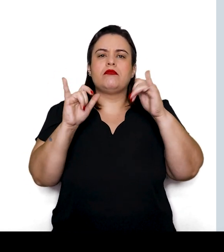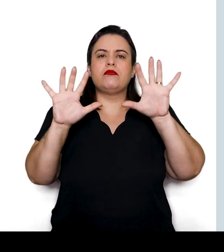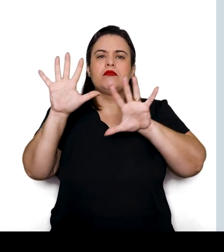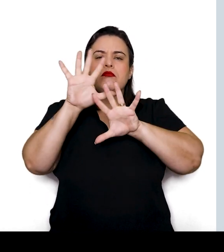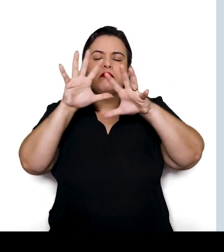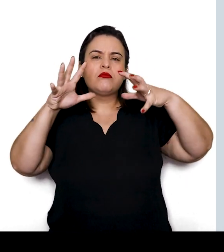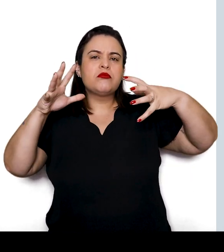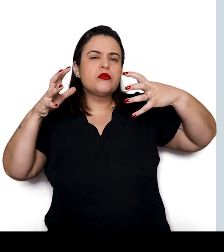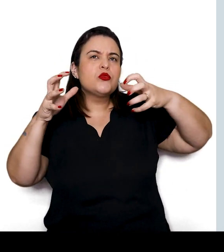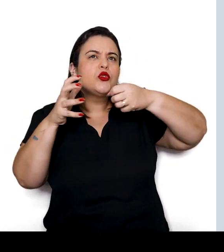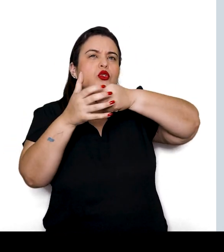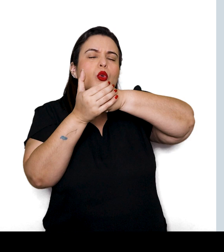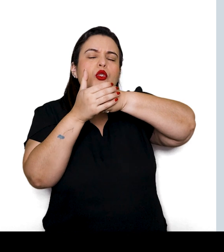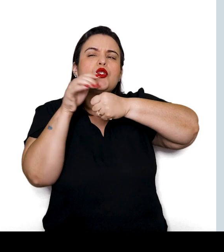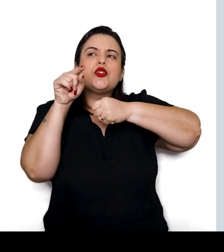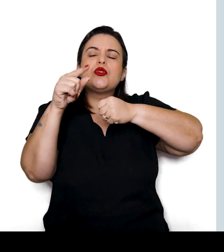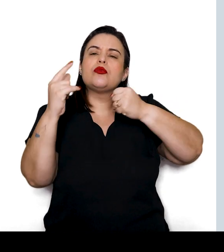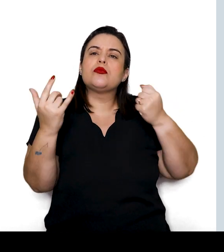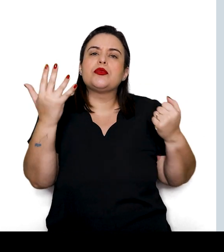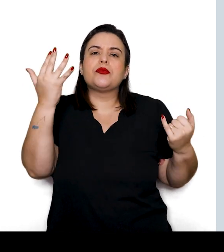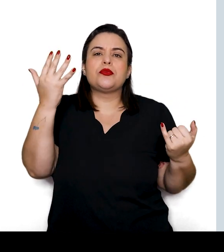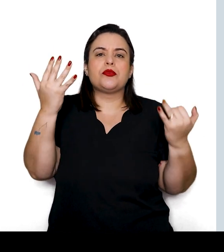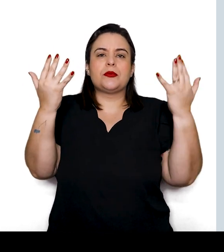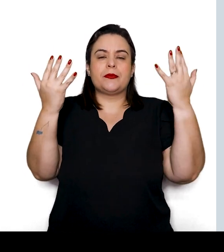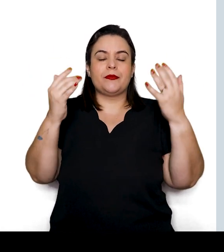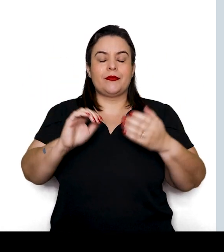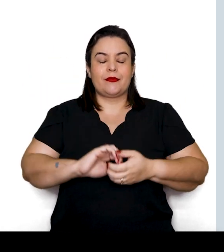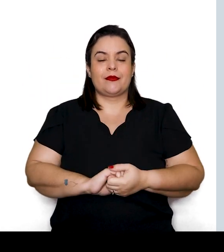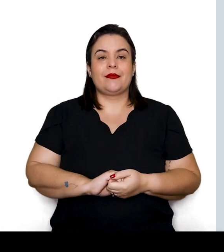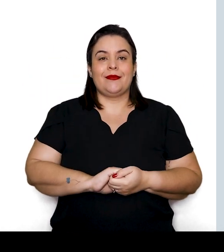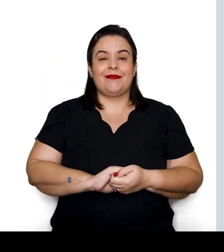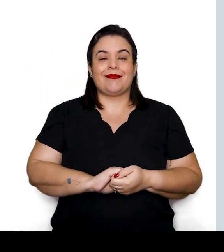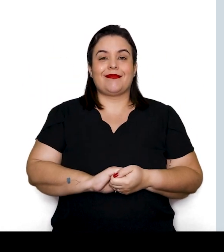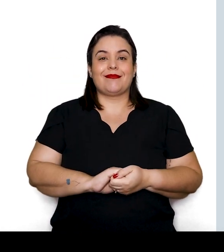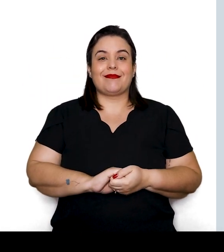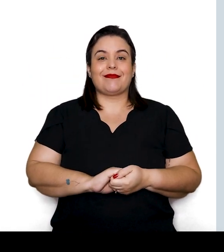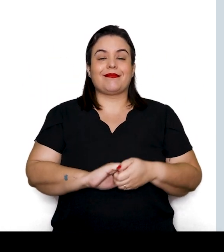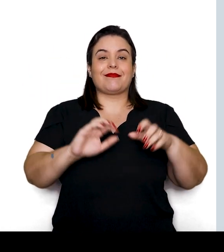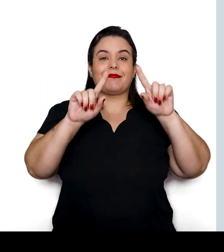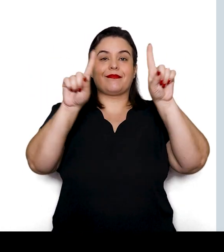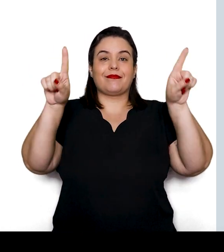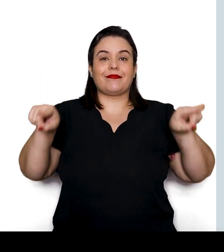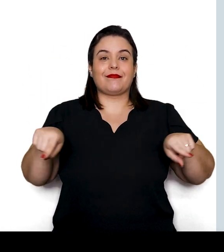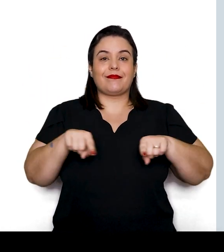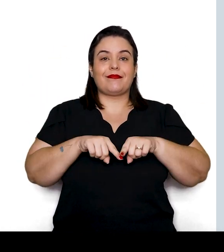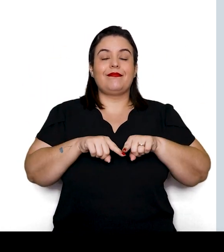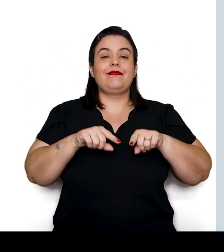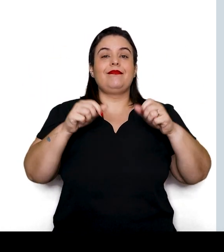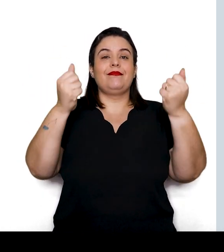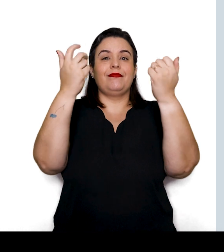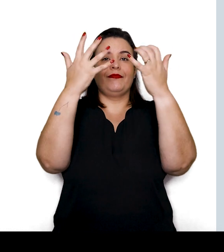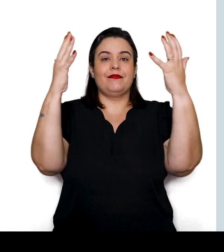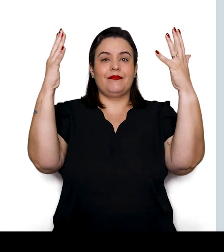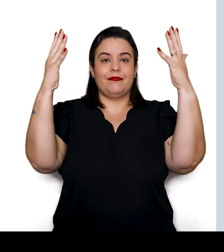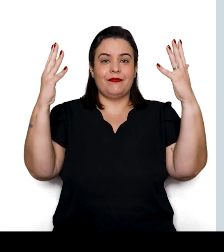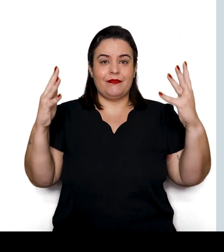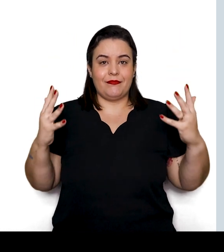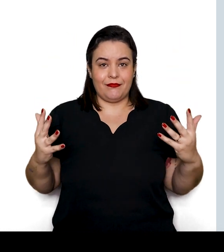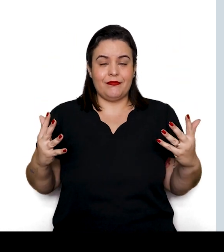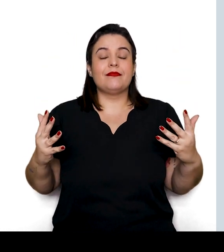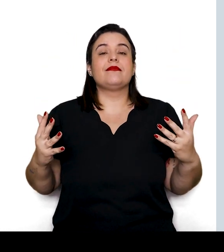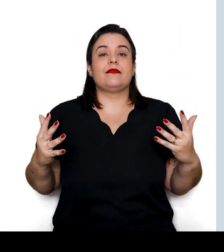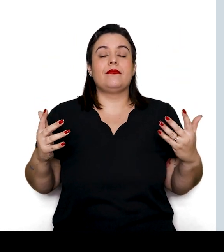quase camuflados entre as plantas ao redor. A vegetação ocupa toda a parte superior e as laterais